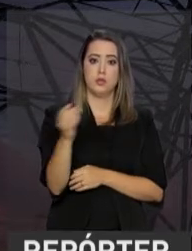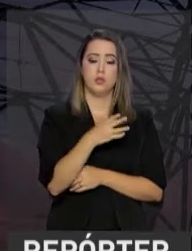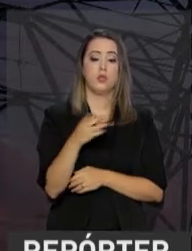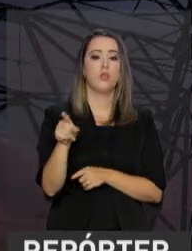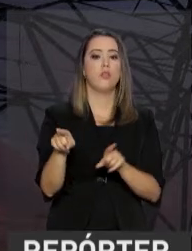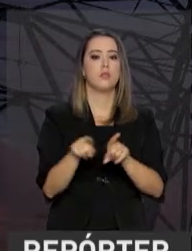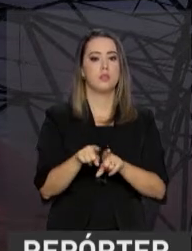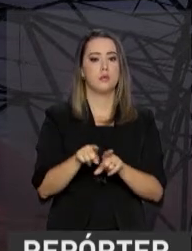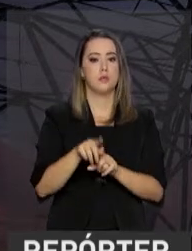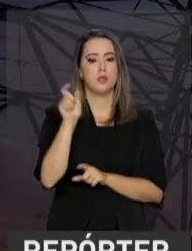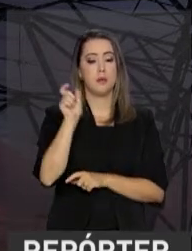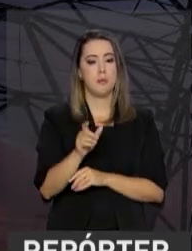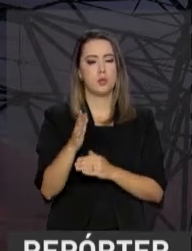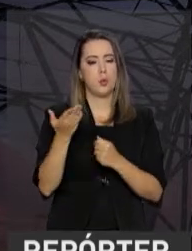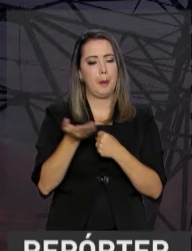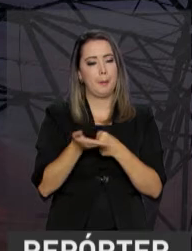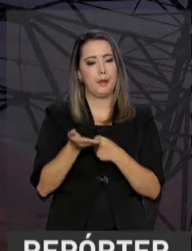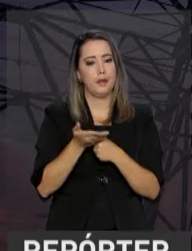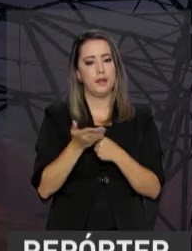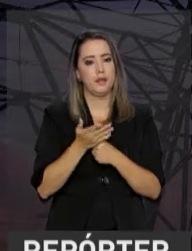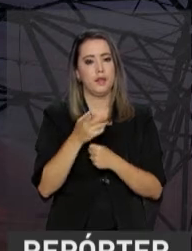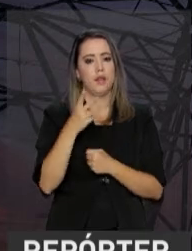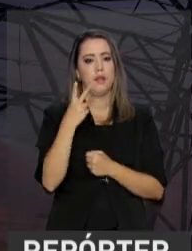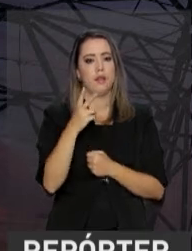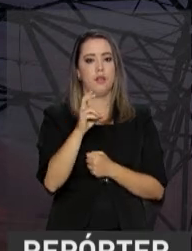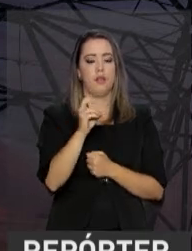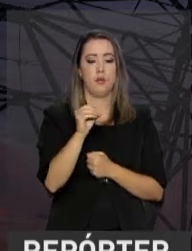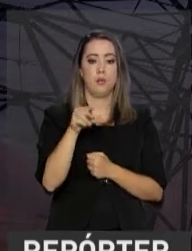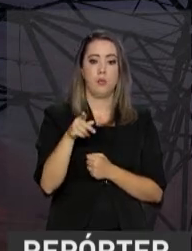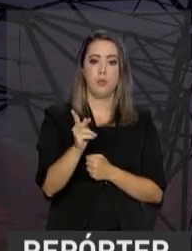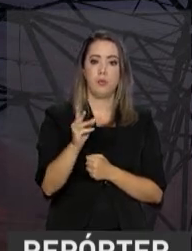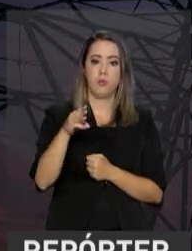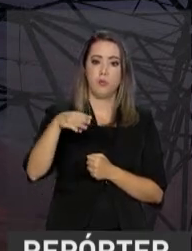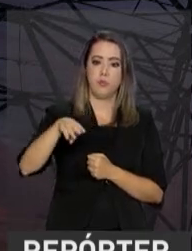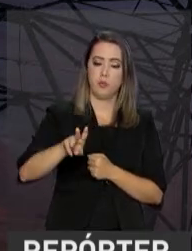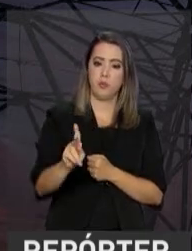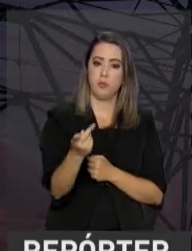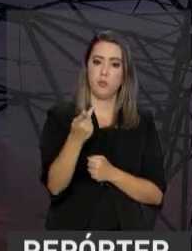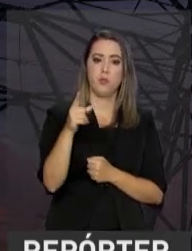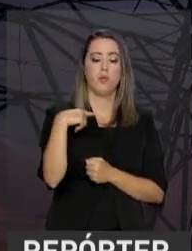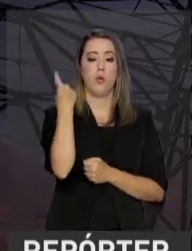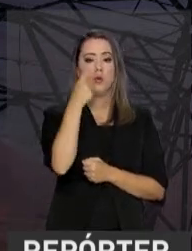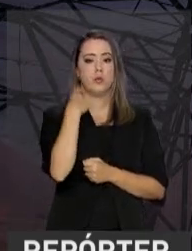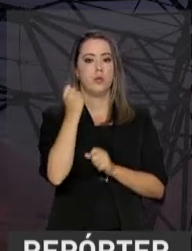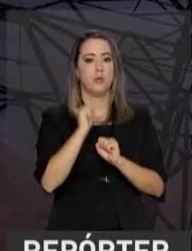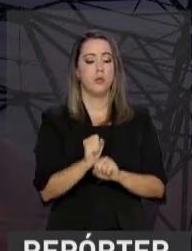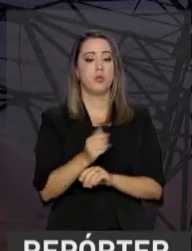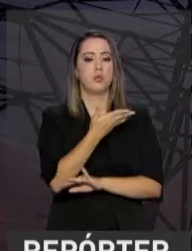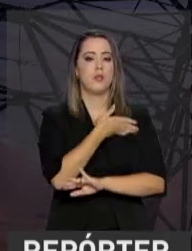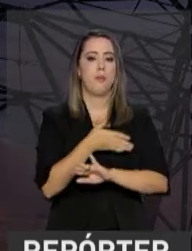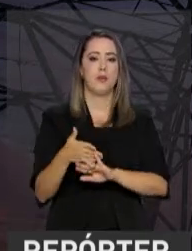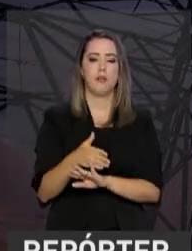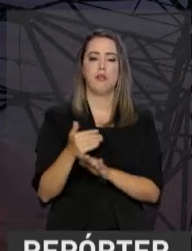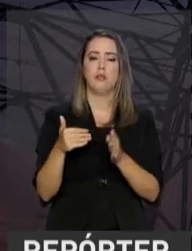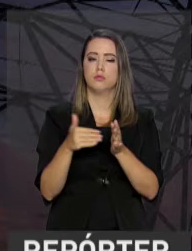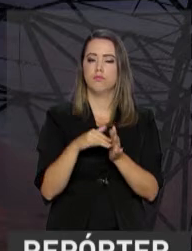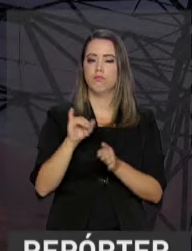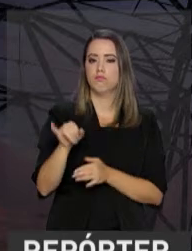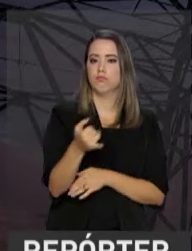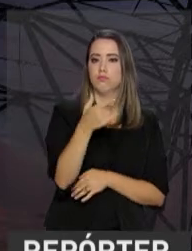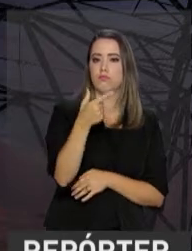aqueles que consomem em média mais de 250 kilowatts hora poderão usar a tarifa branca a partir de janeiro de